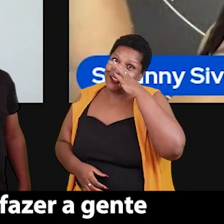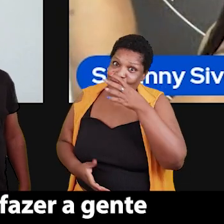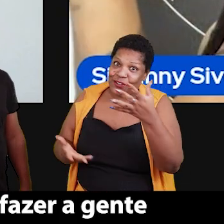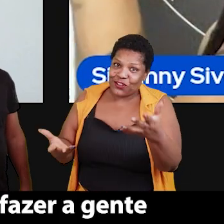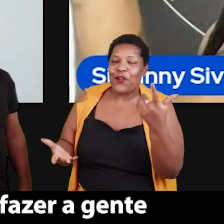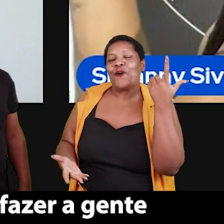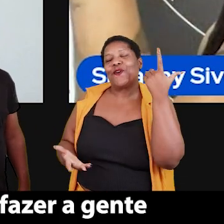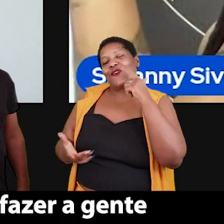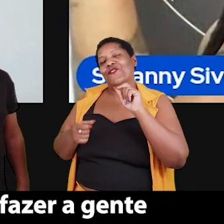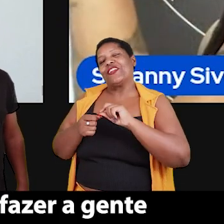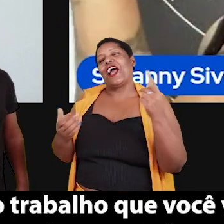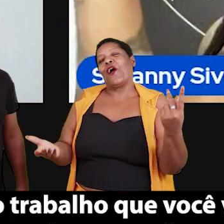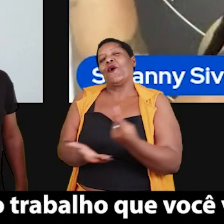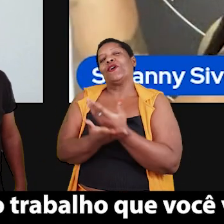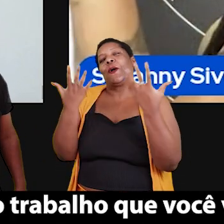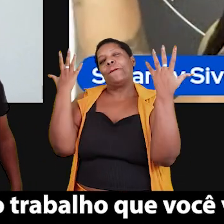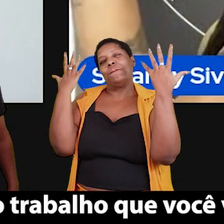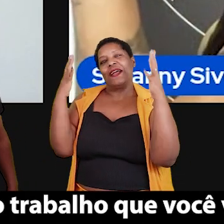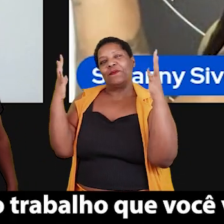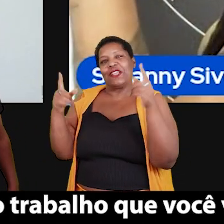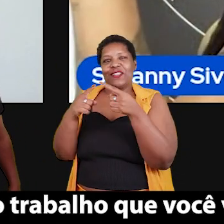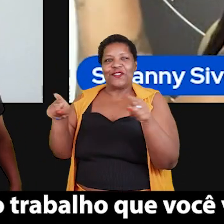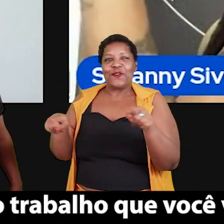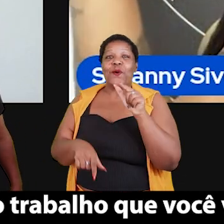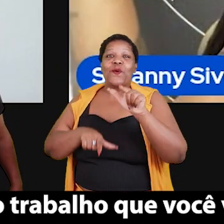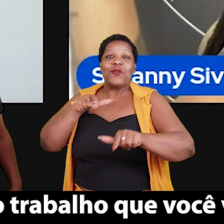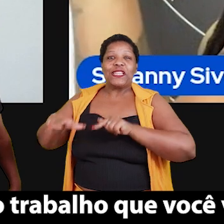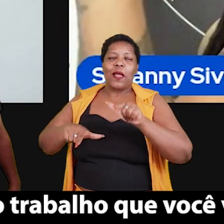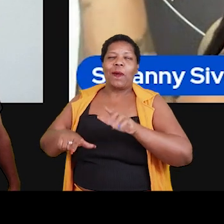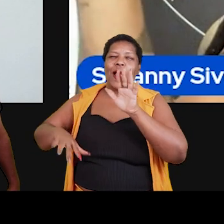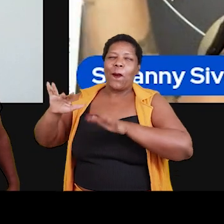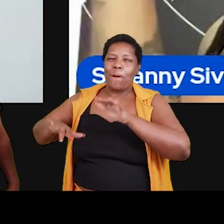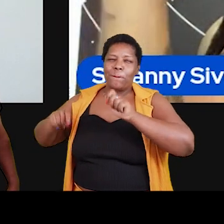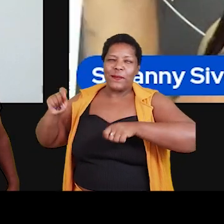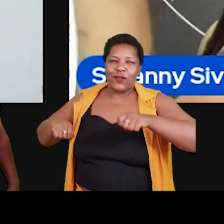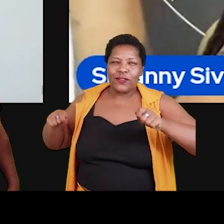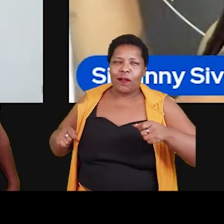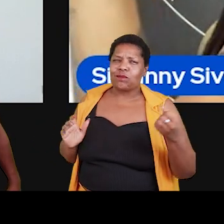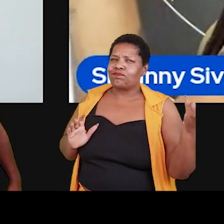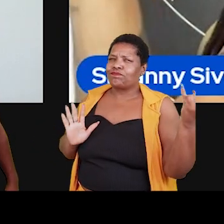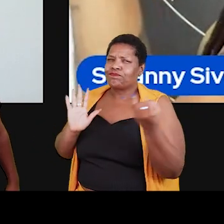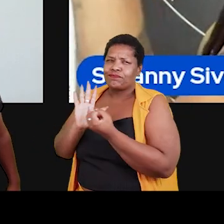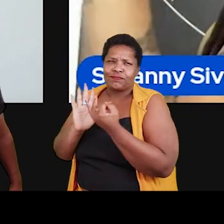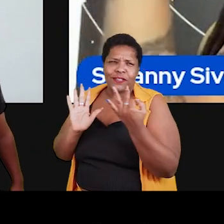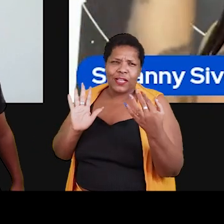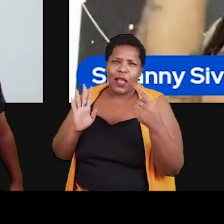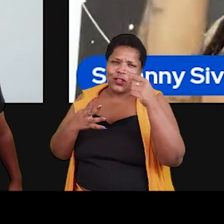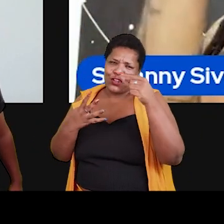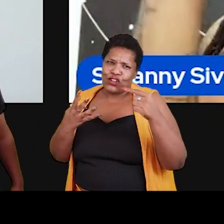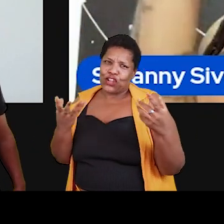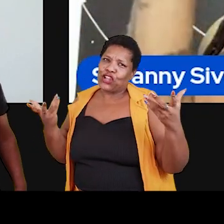gente conseguir fazer a coisa acontecer. Parabéns pelo trabalho que você vem fazendo pela percussão, por trazer tanta gente incrível para cá.